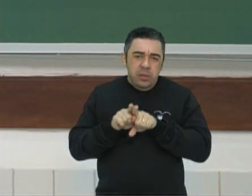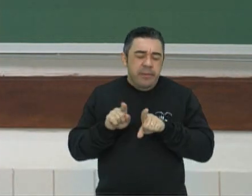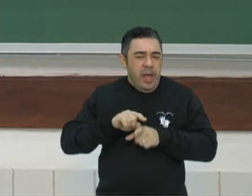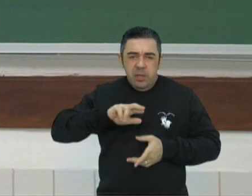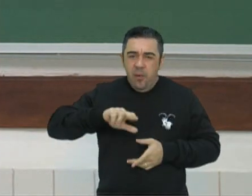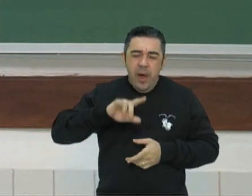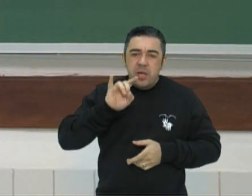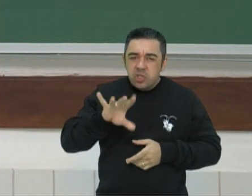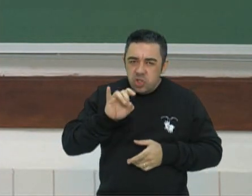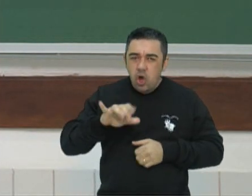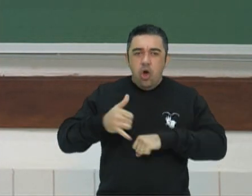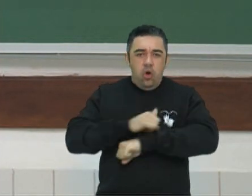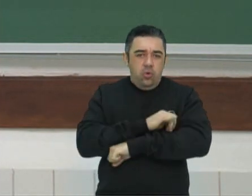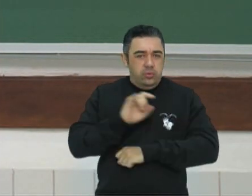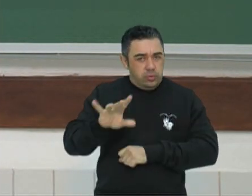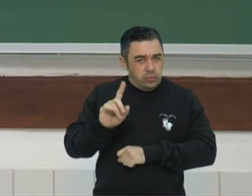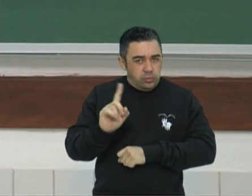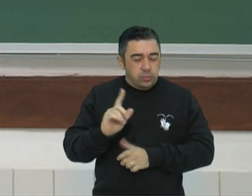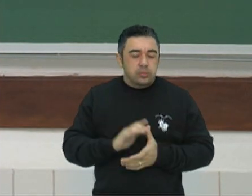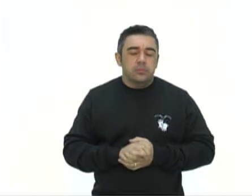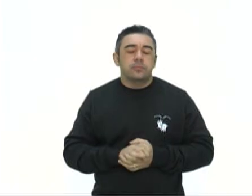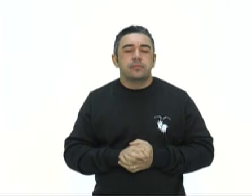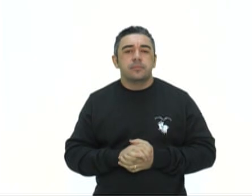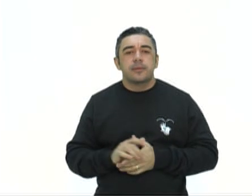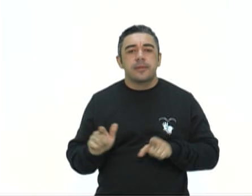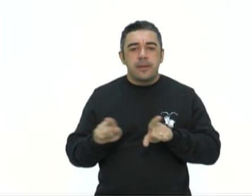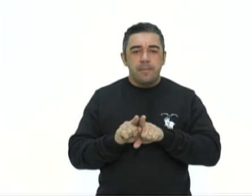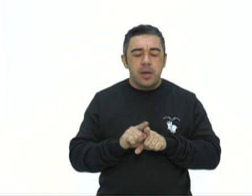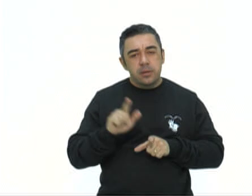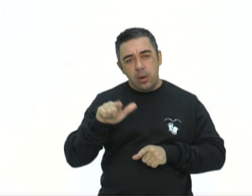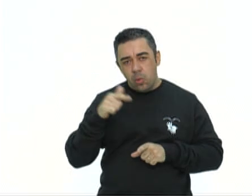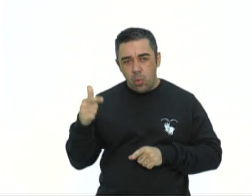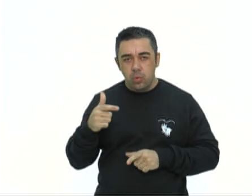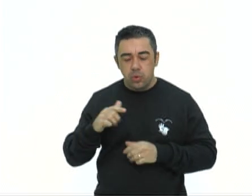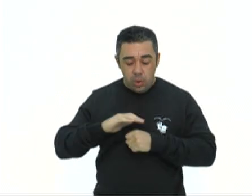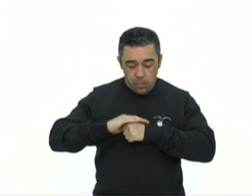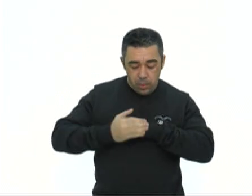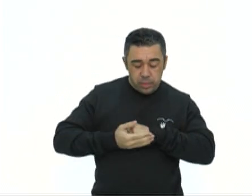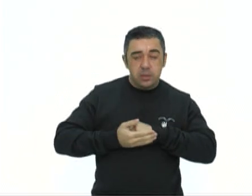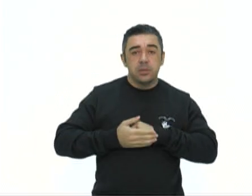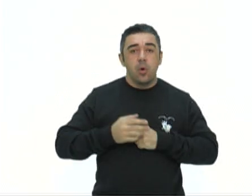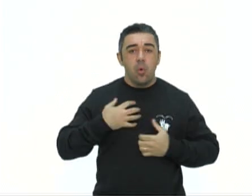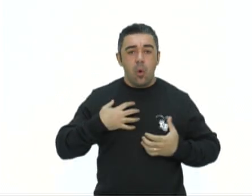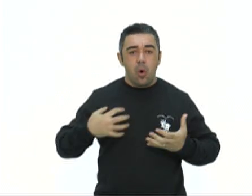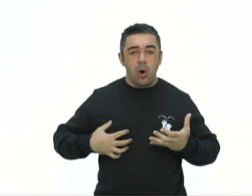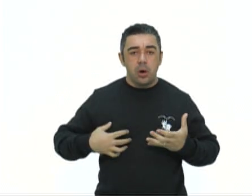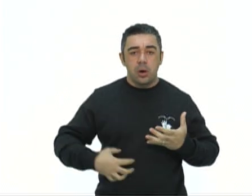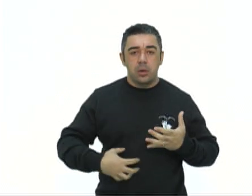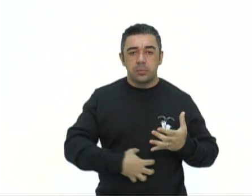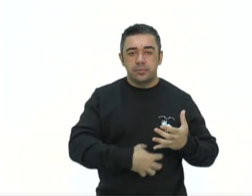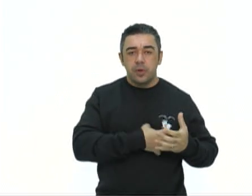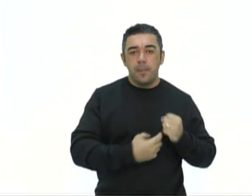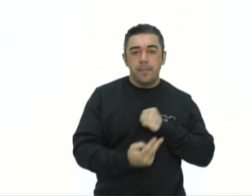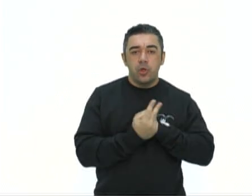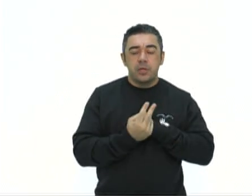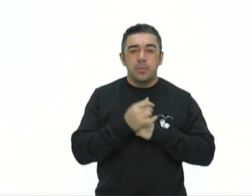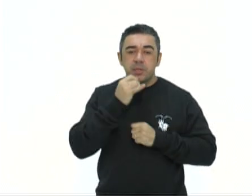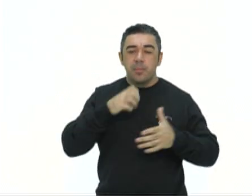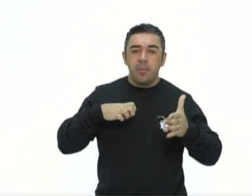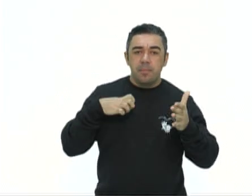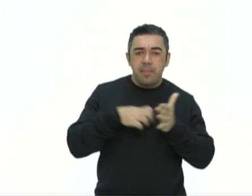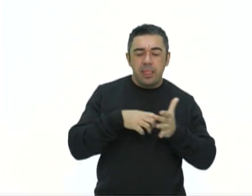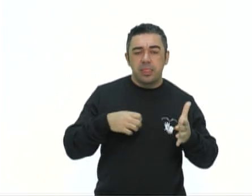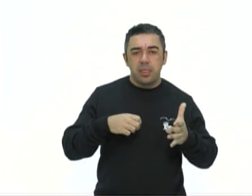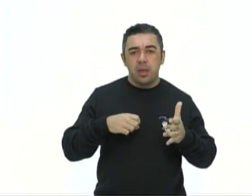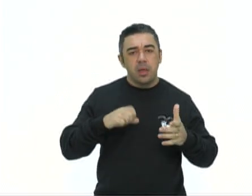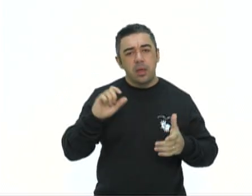é só a questão da gordura, tá? Além disso, ele envolve diversos órgãos, protegendo esses órgãos contra traumatismos, né? Então,